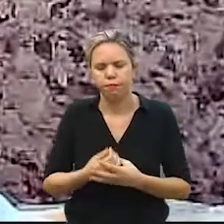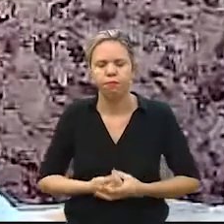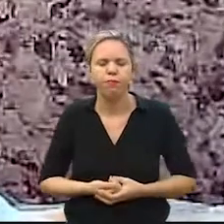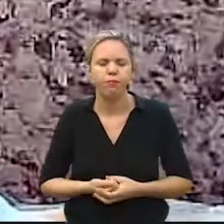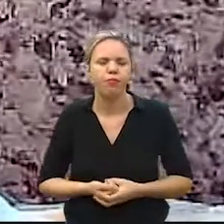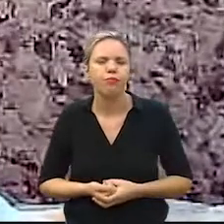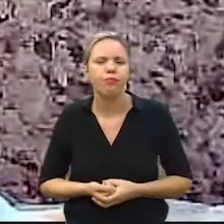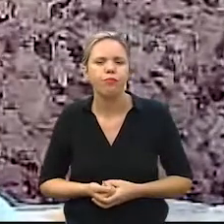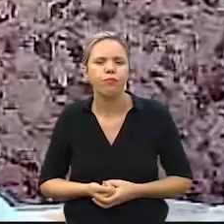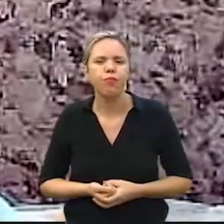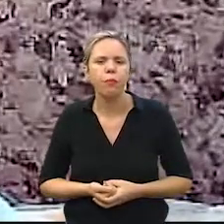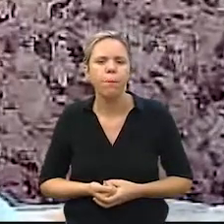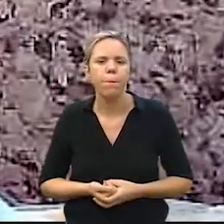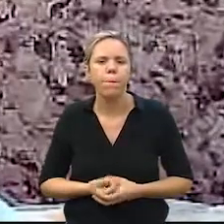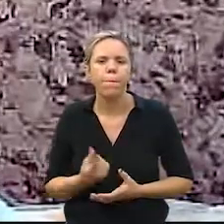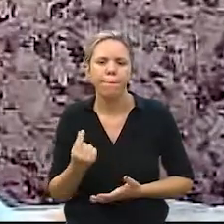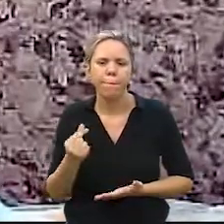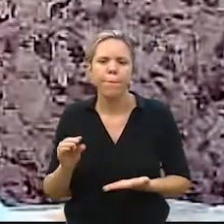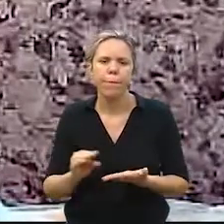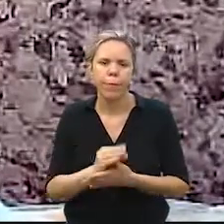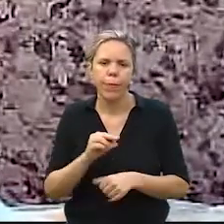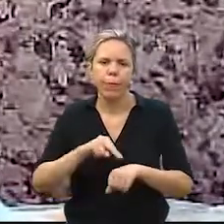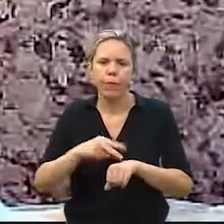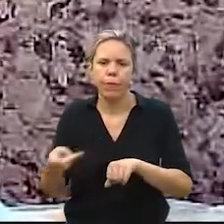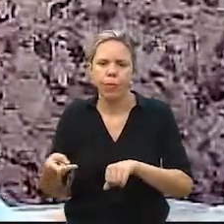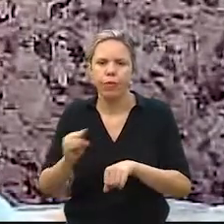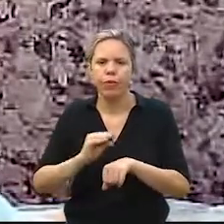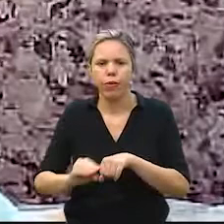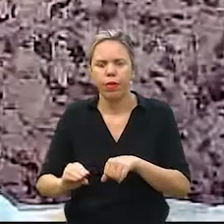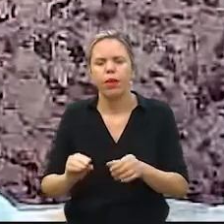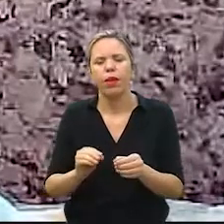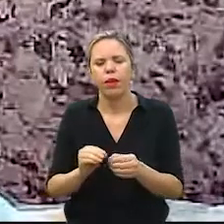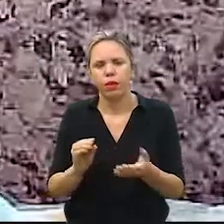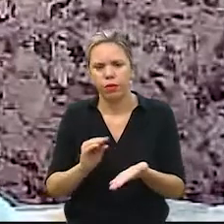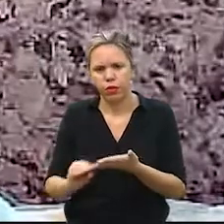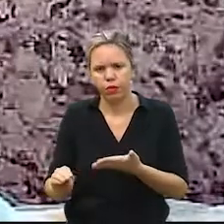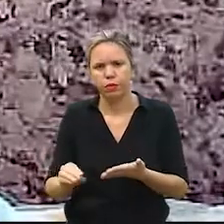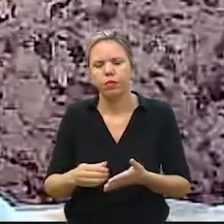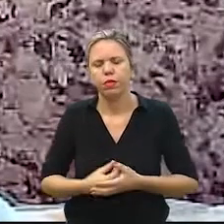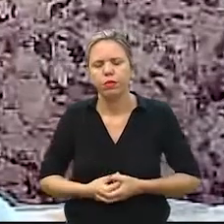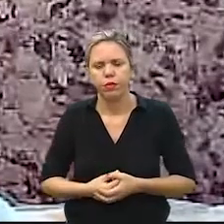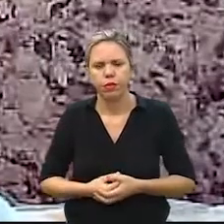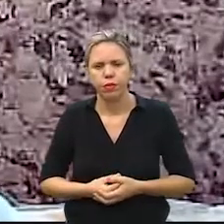Tá? Esses recursos de transferências, ele